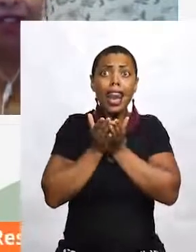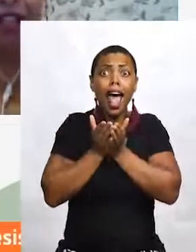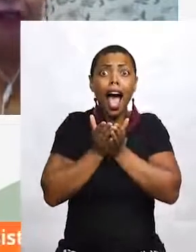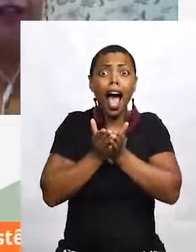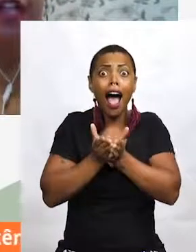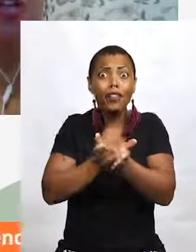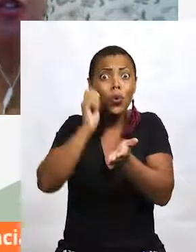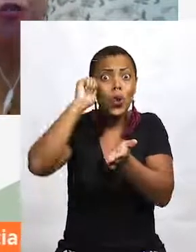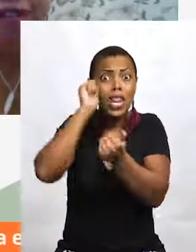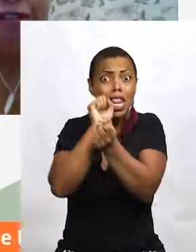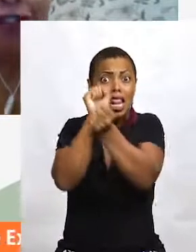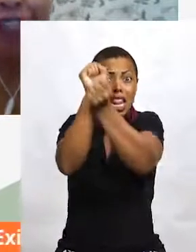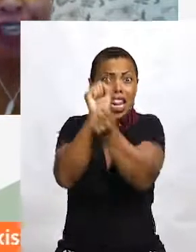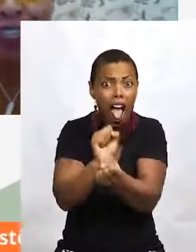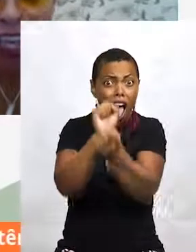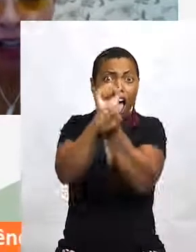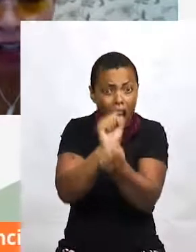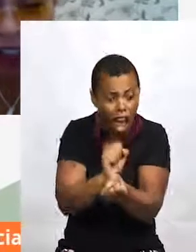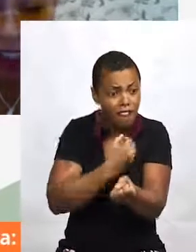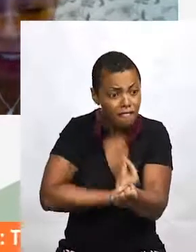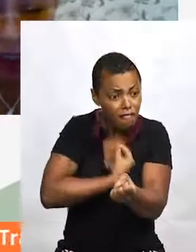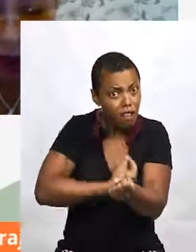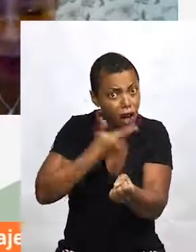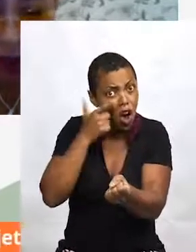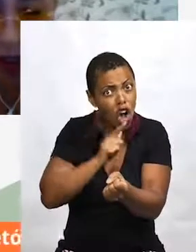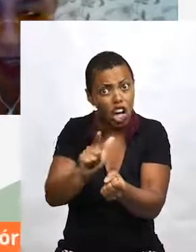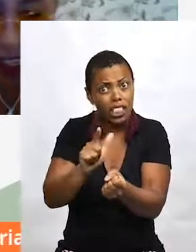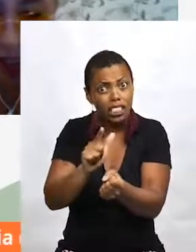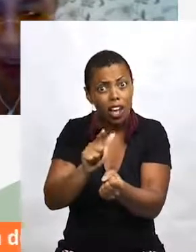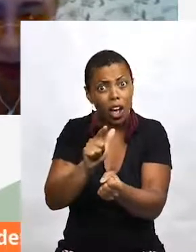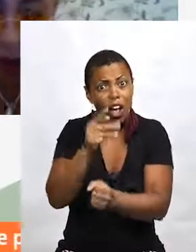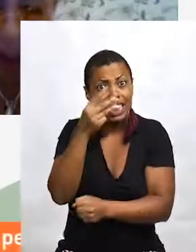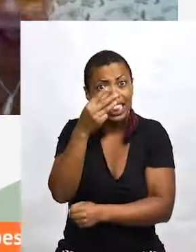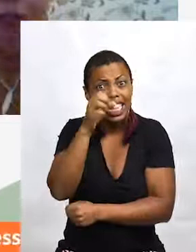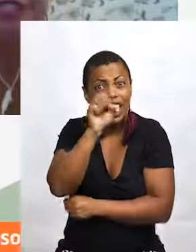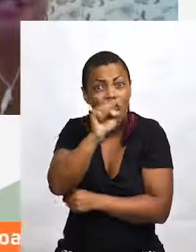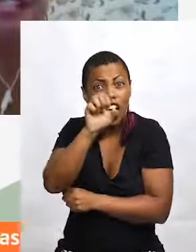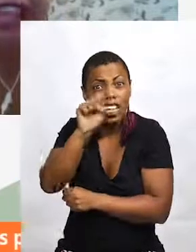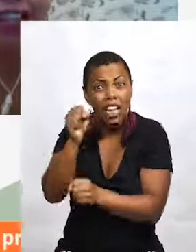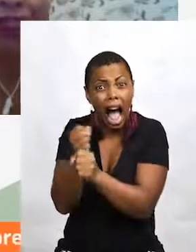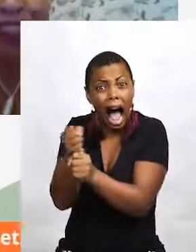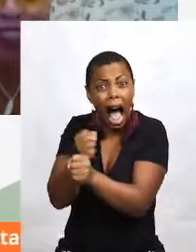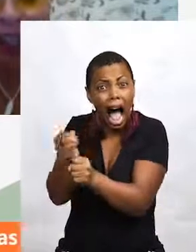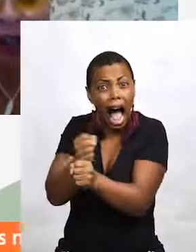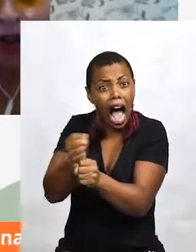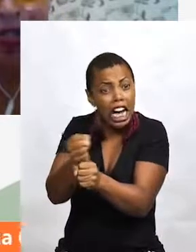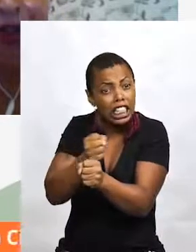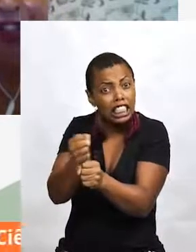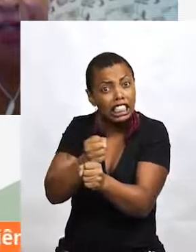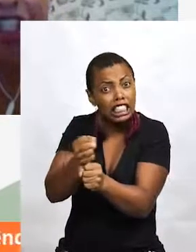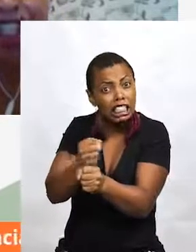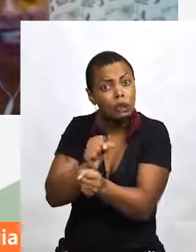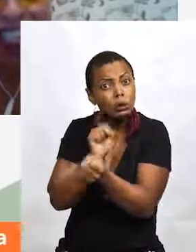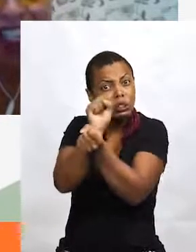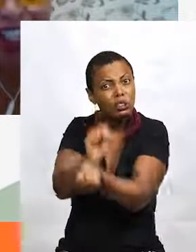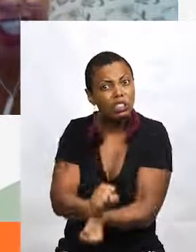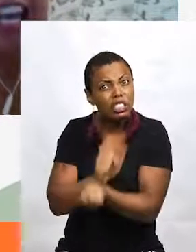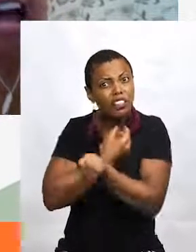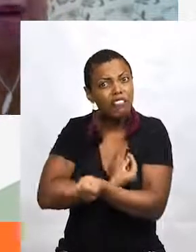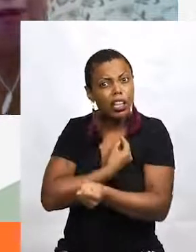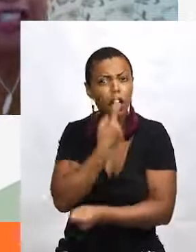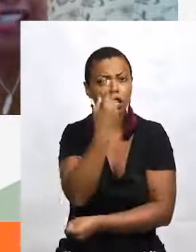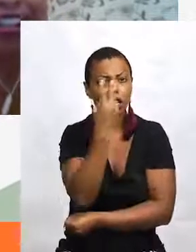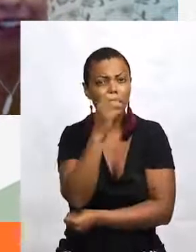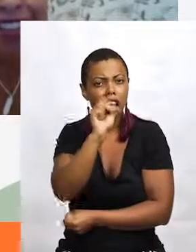negreiros. Sobreviveu 388 anos de escravatura, sobreviveu 138 anos de mentira